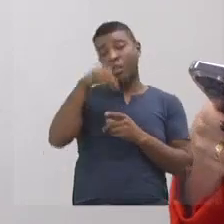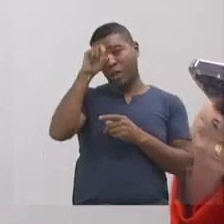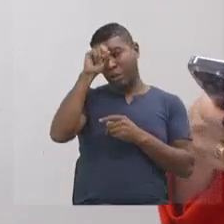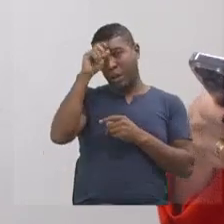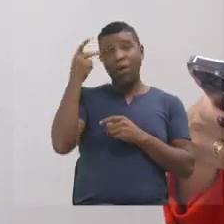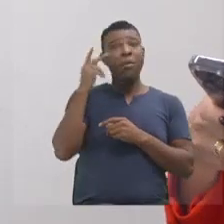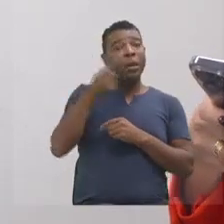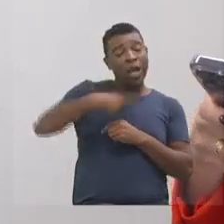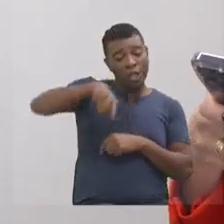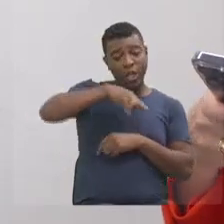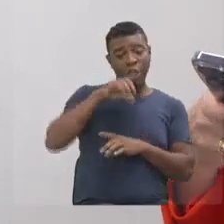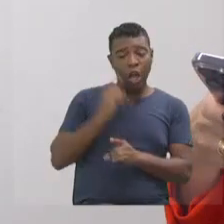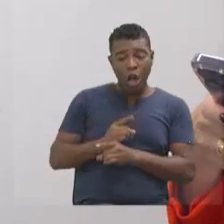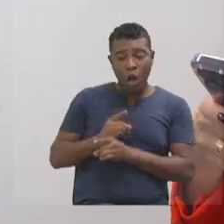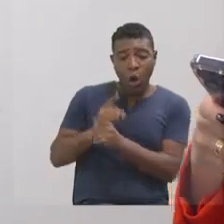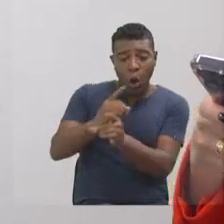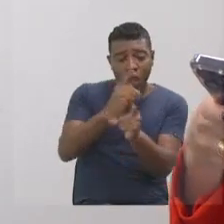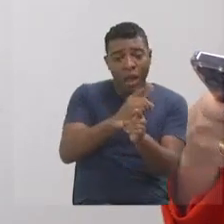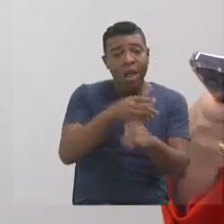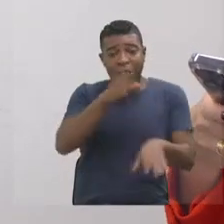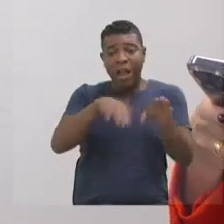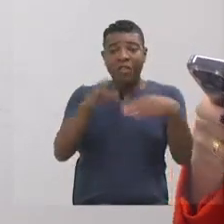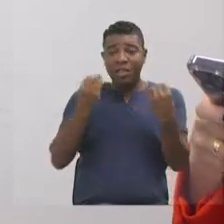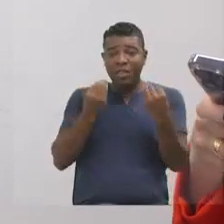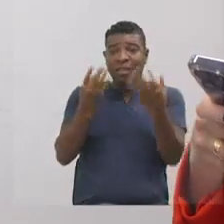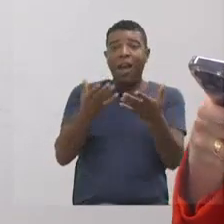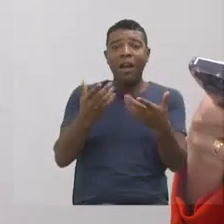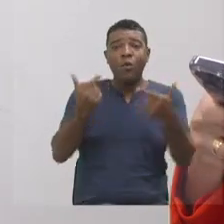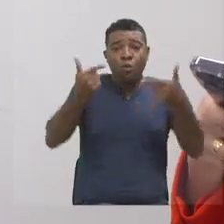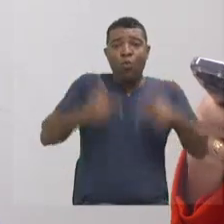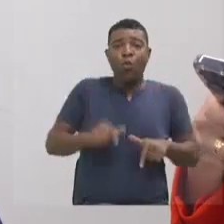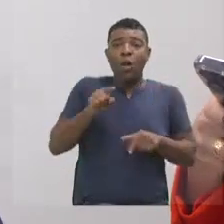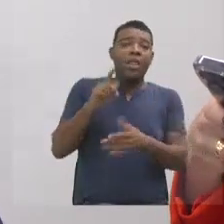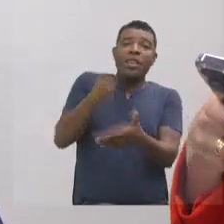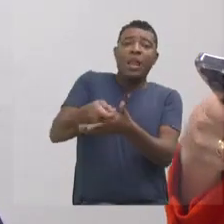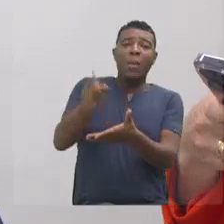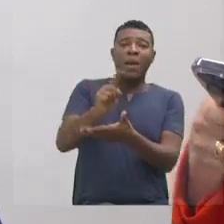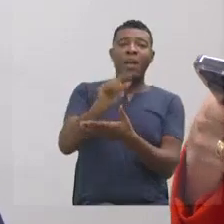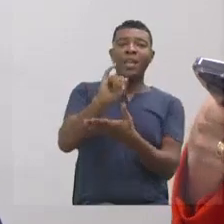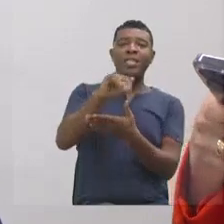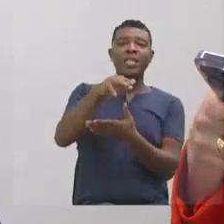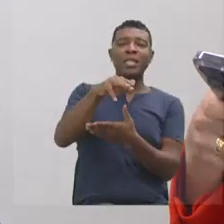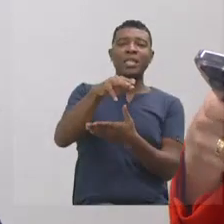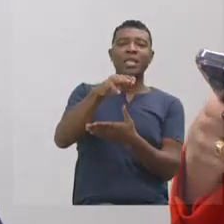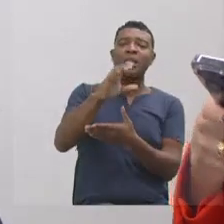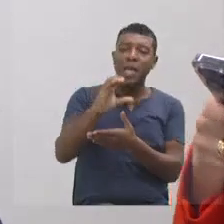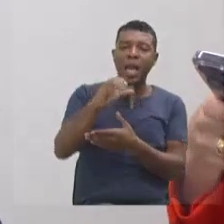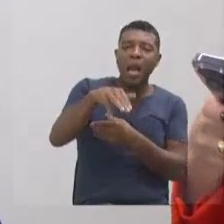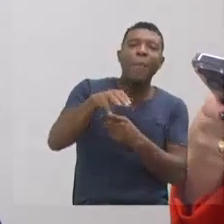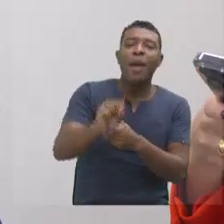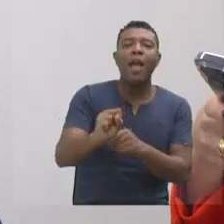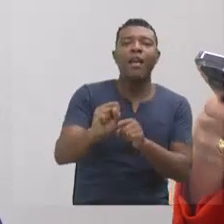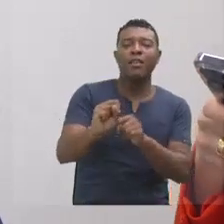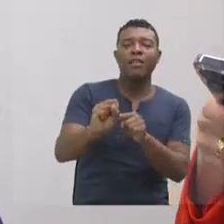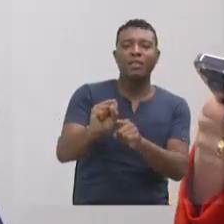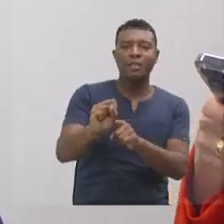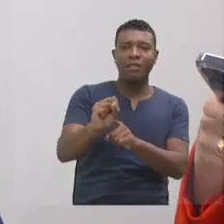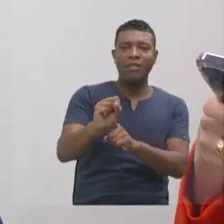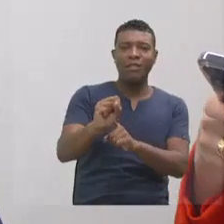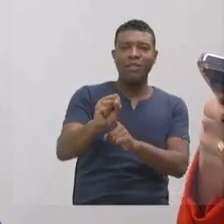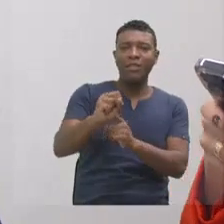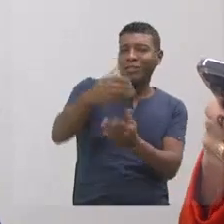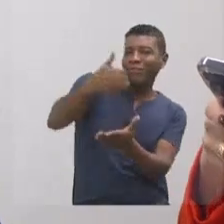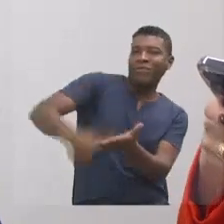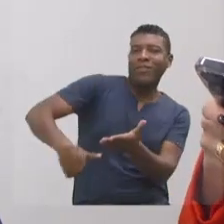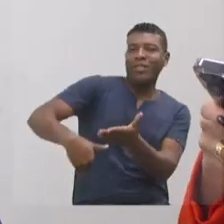a gente possa achar esses itens às vezes dá isenção do ICMS para os hospitais em relação a apenas esses itens o que às vezes isso é uma forma